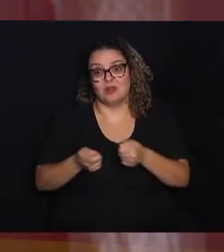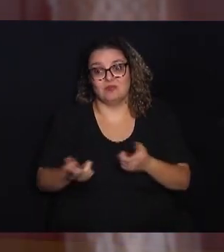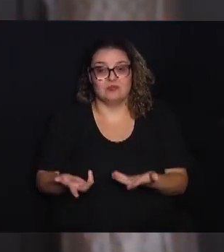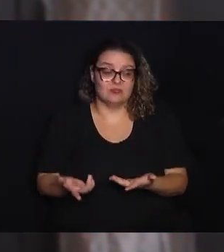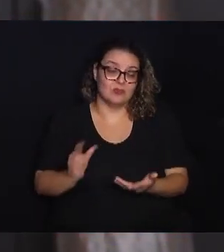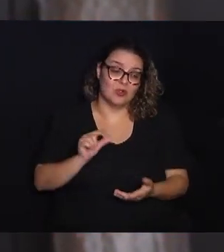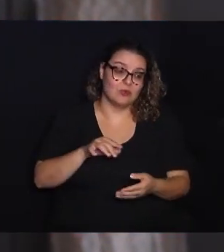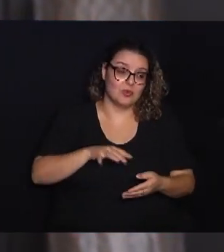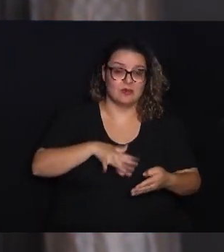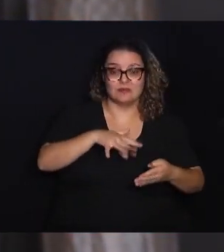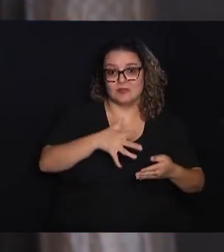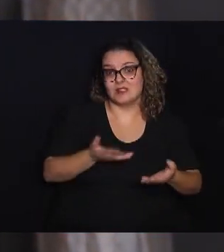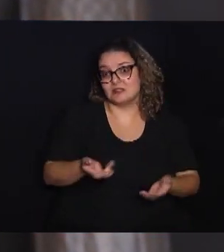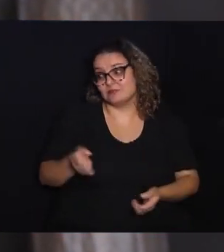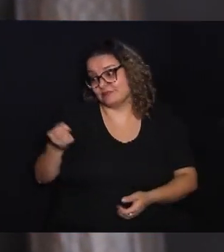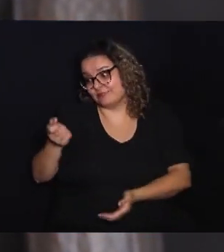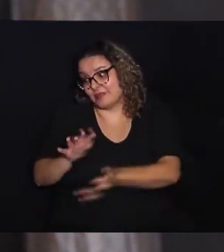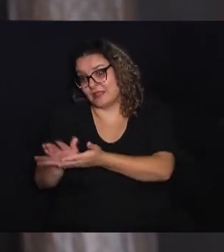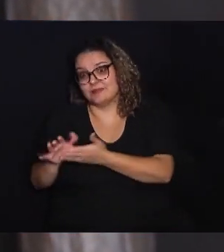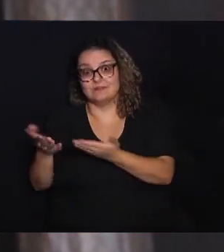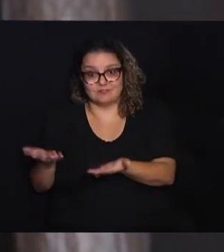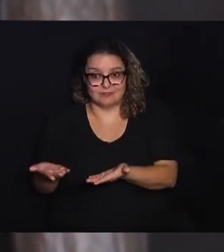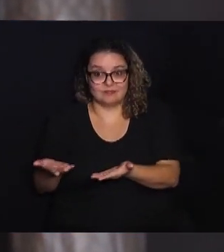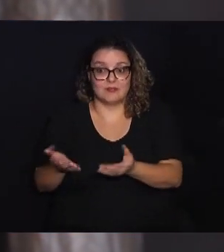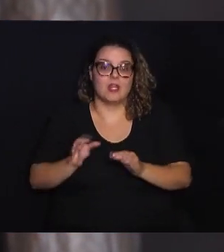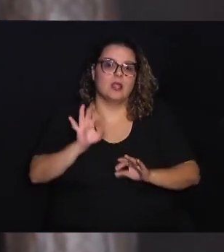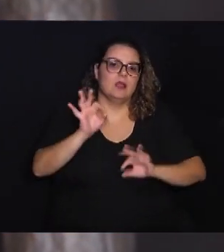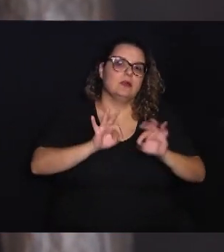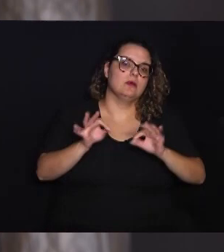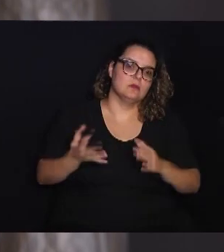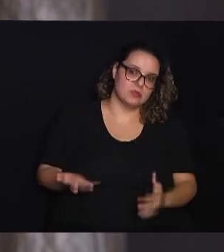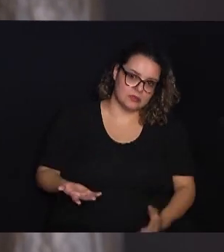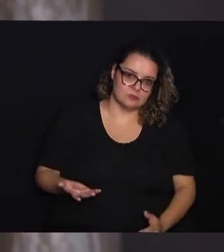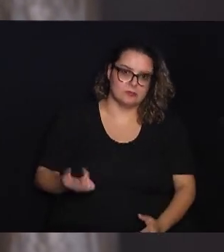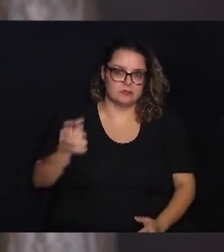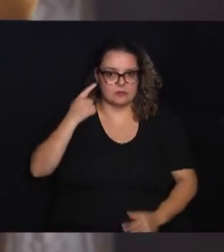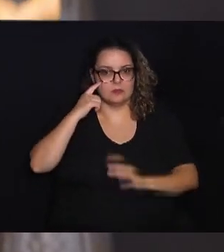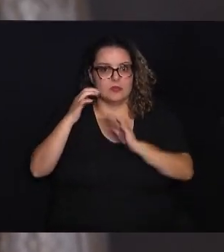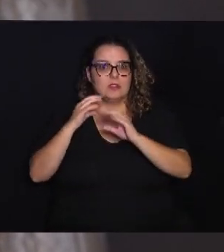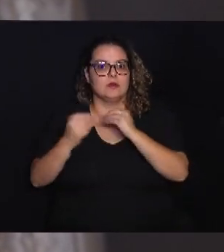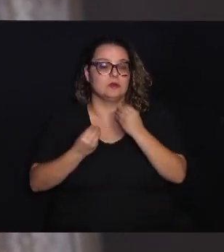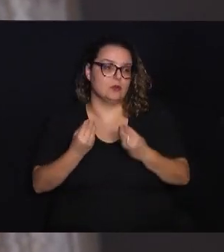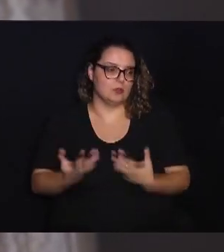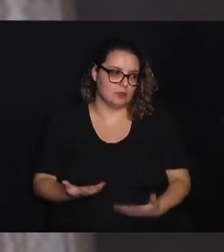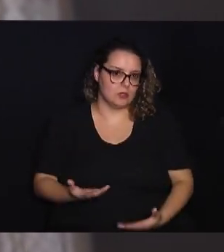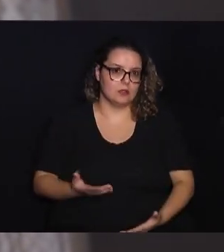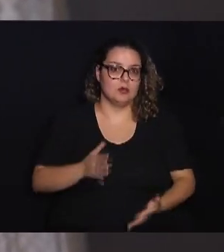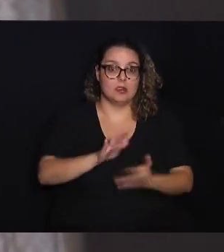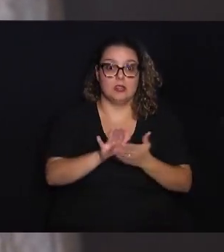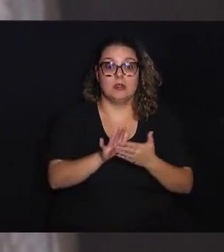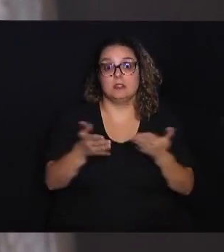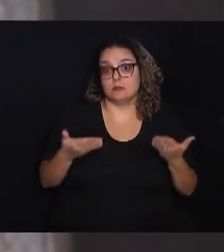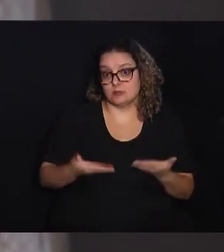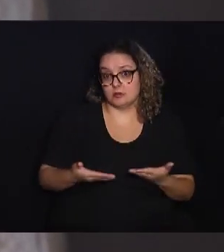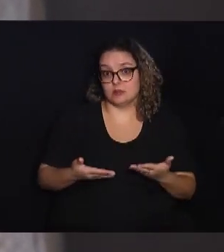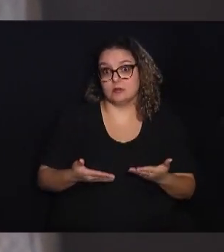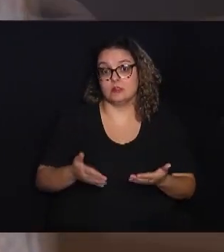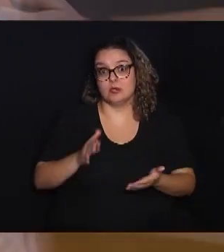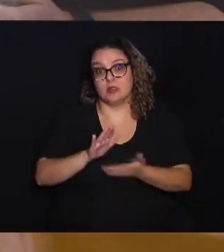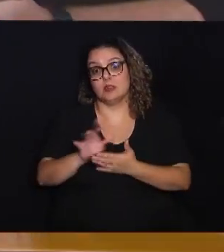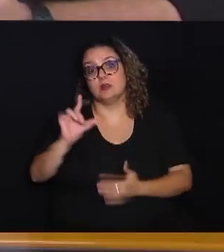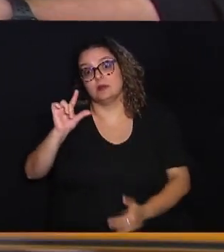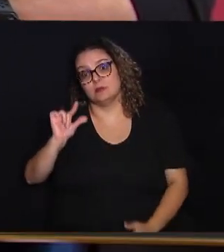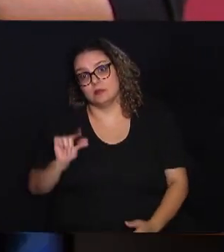estou economizando um pouco na energia, mas estou gastando mais aqui. E aí o planejamento do gasto tem que ser pensado assim: eu posso gastar mais agora, imaginando que eu vou